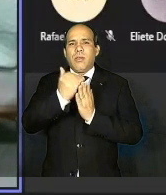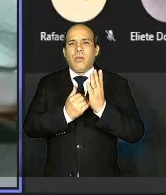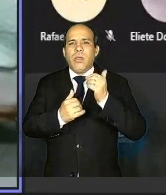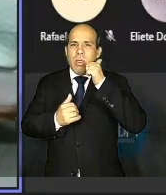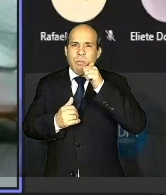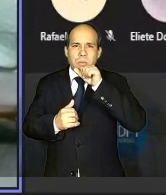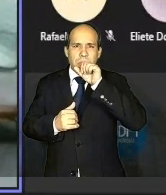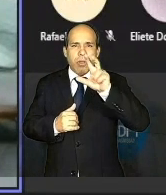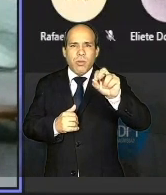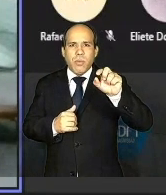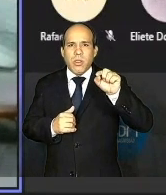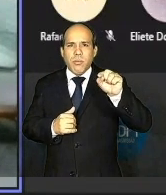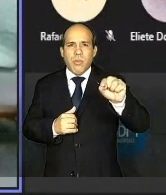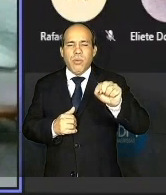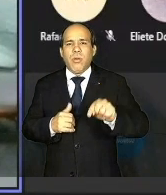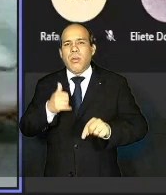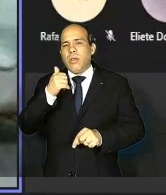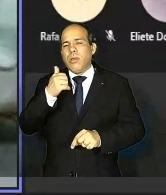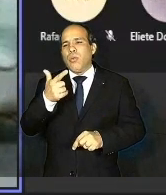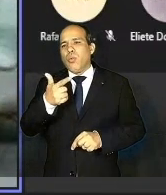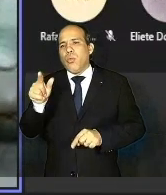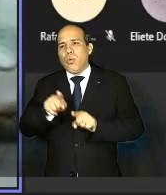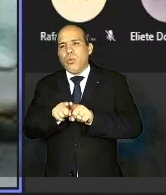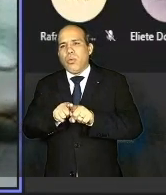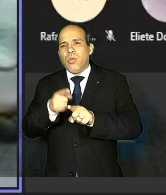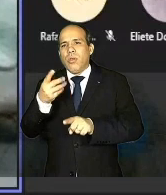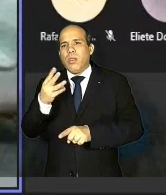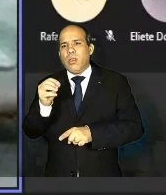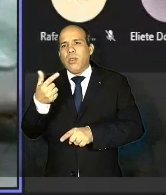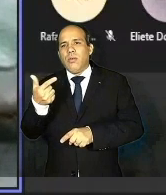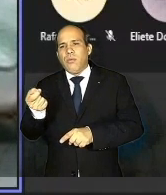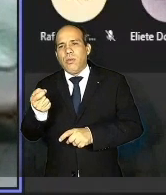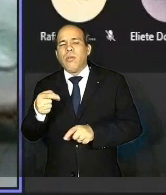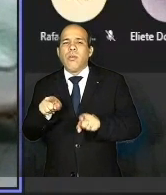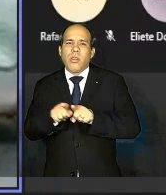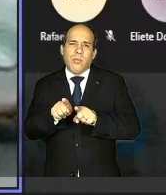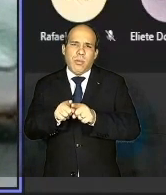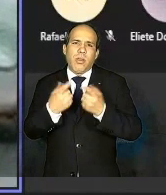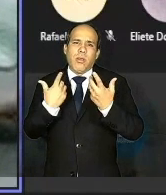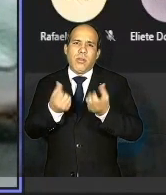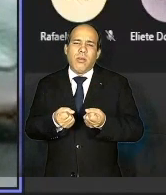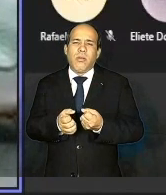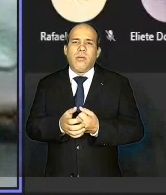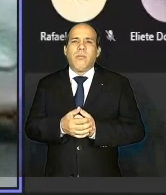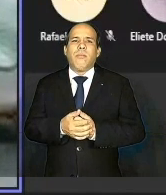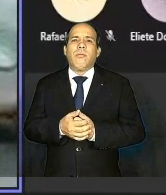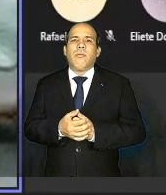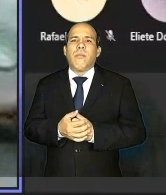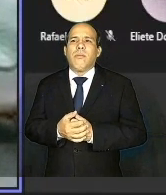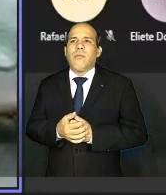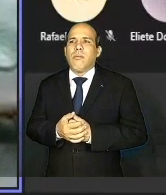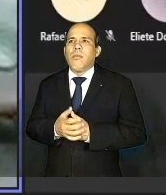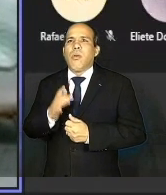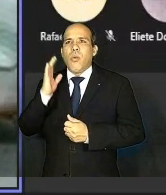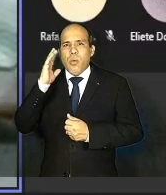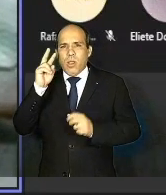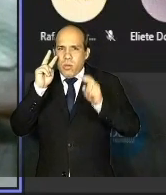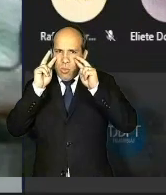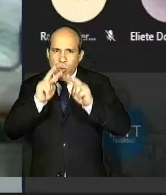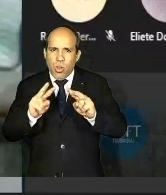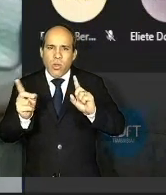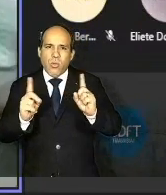do... Seria o caso de reduzir da mãe para 50 e dos outros para 20 ou para 30. Seria Exato, eu aceitaria também,